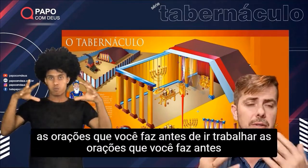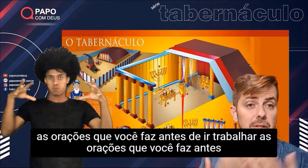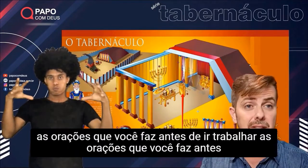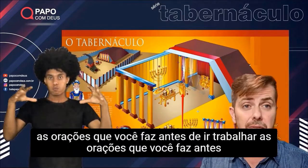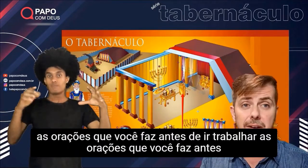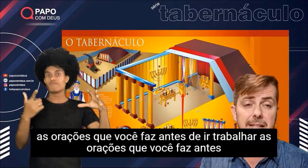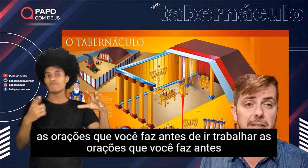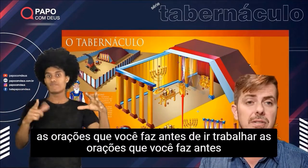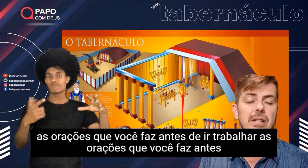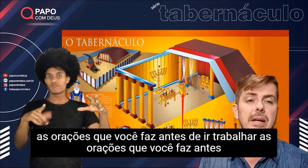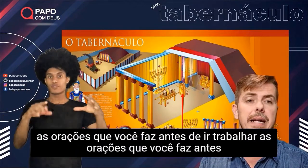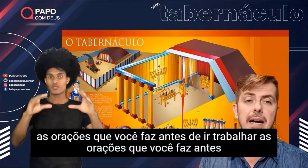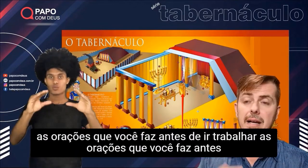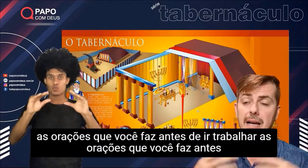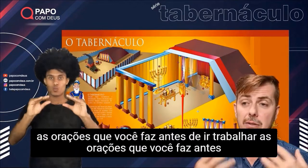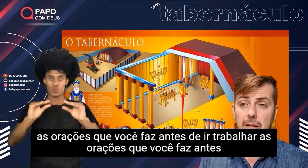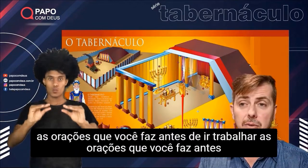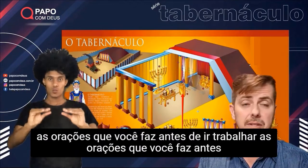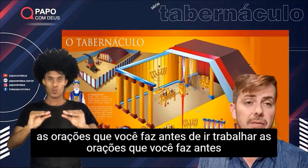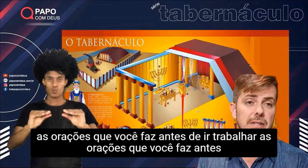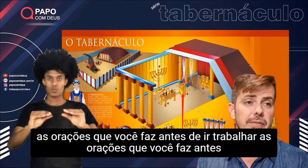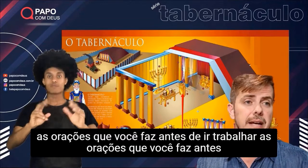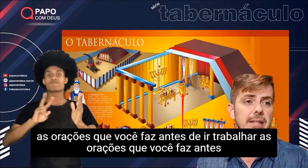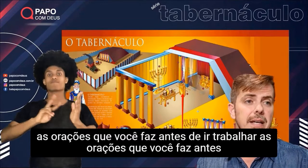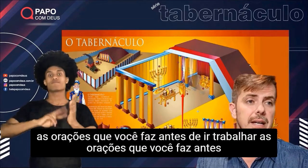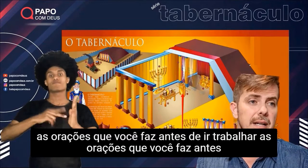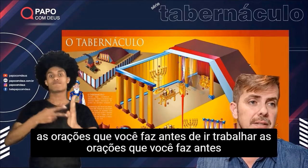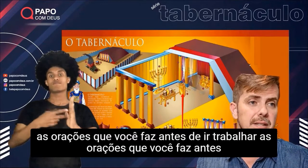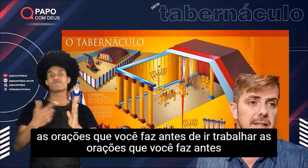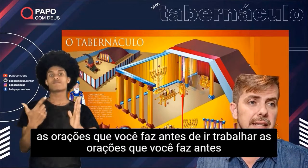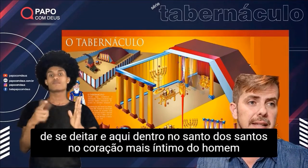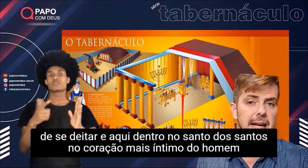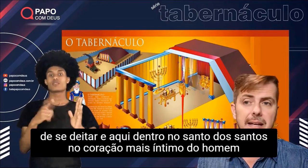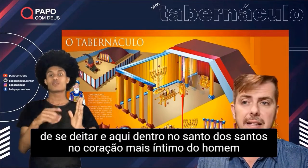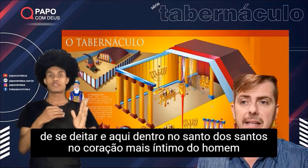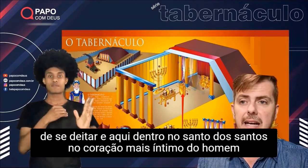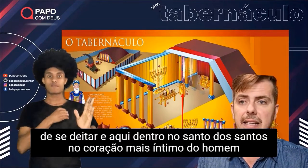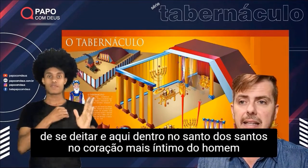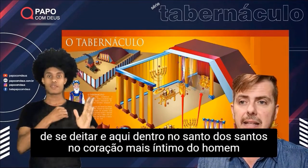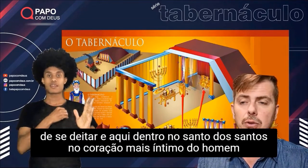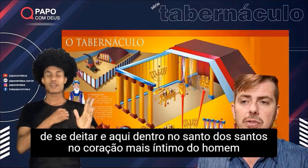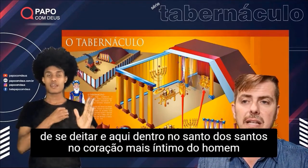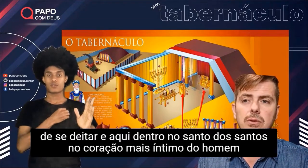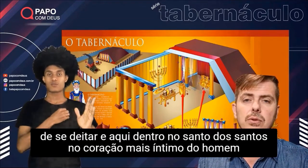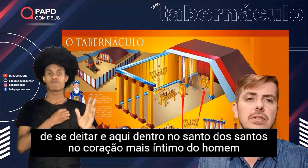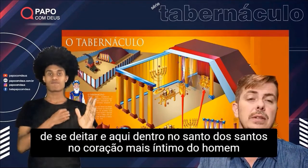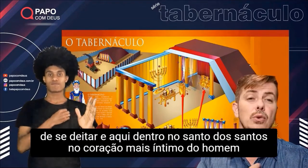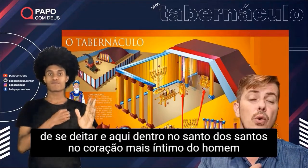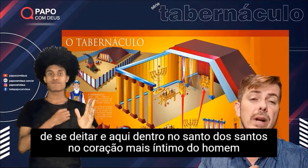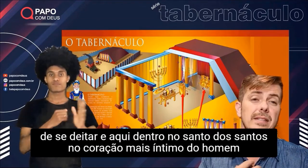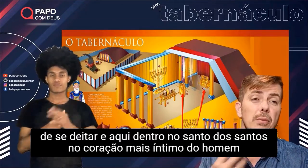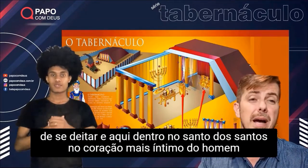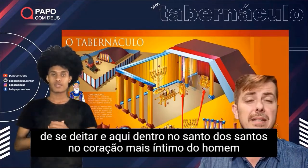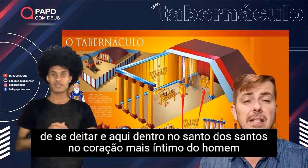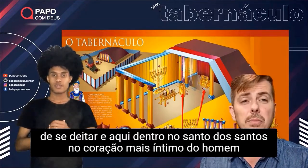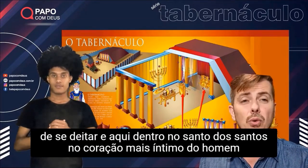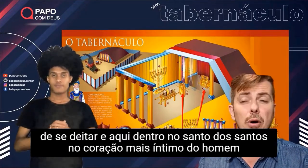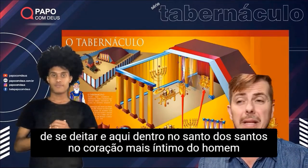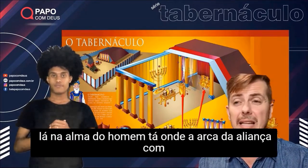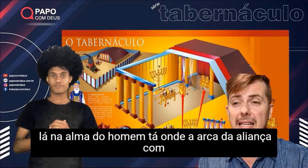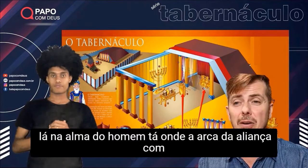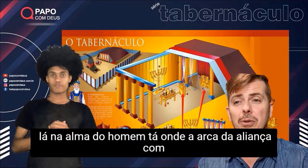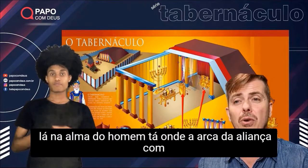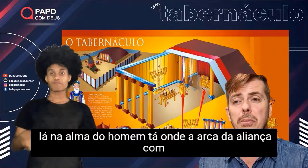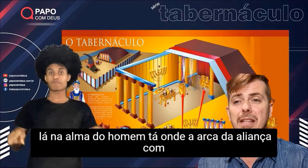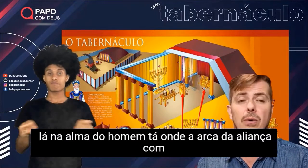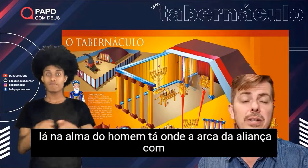santos, as orações que você faz antes de ir trabalhar, as orações que você faz antes de se deitar. E aqui dentro, no santo do santo, no coração mais íntimo do